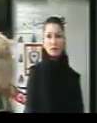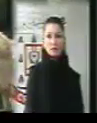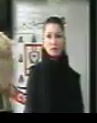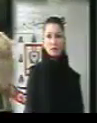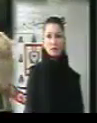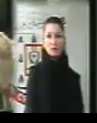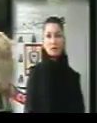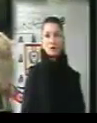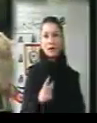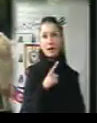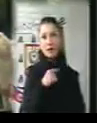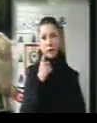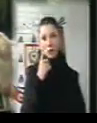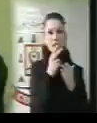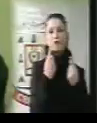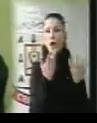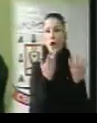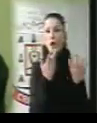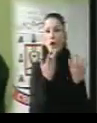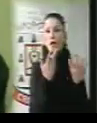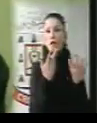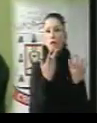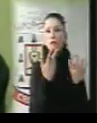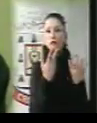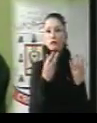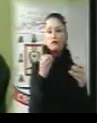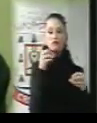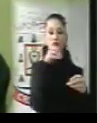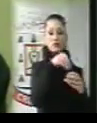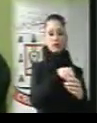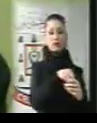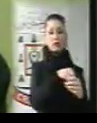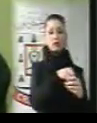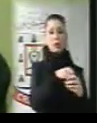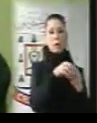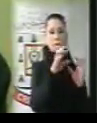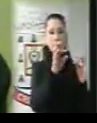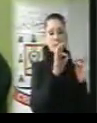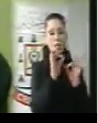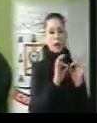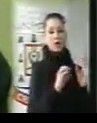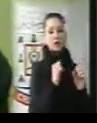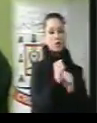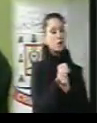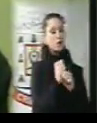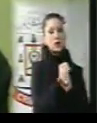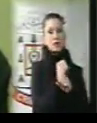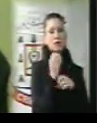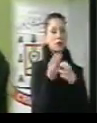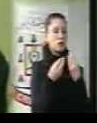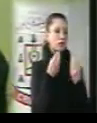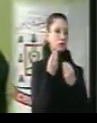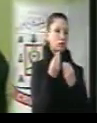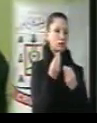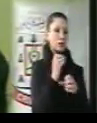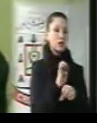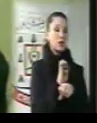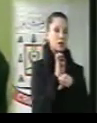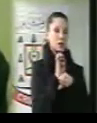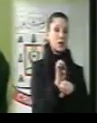Presidente, o senhor tem 1 minuto e 33... Quer que seja incluído no plano plurianual da administração do governo do